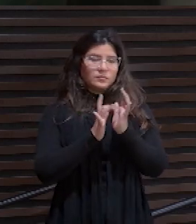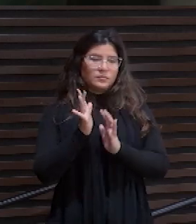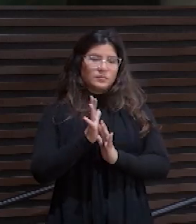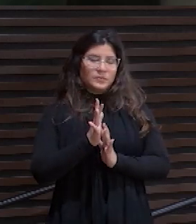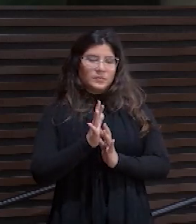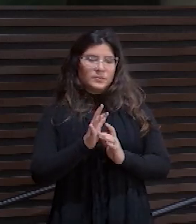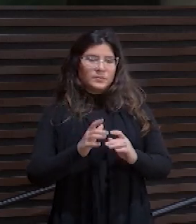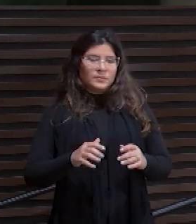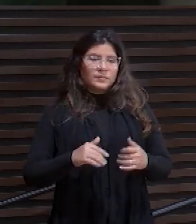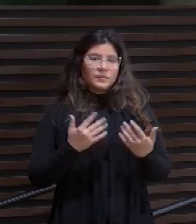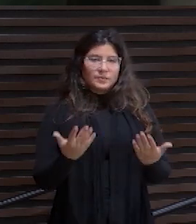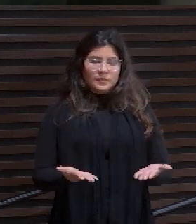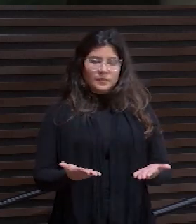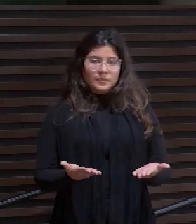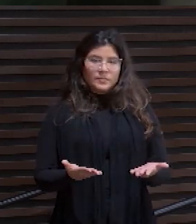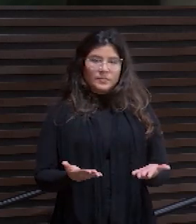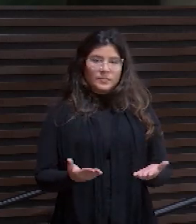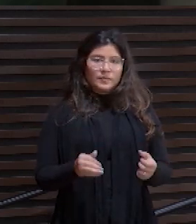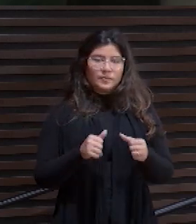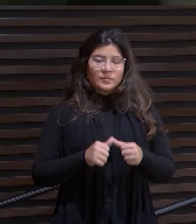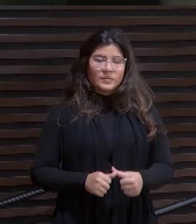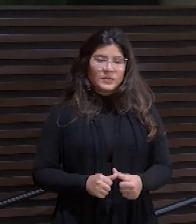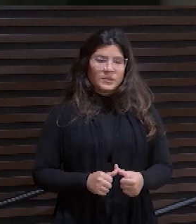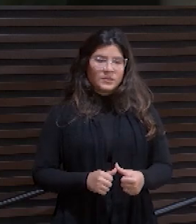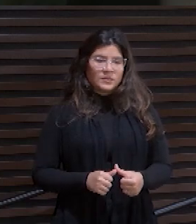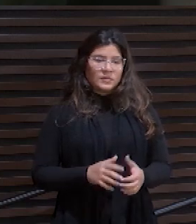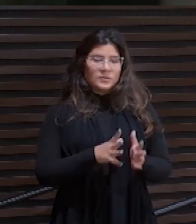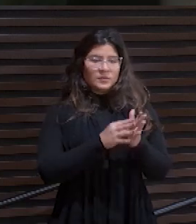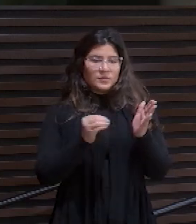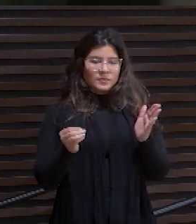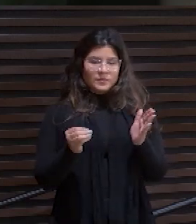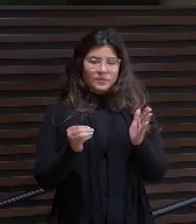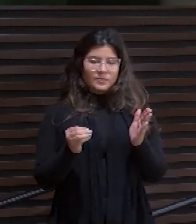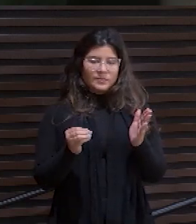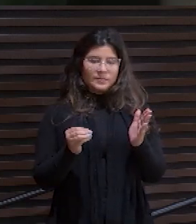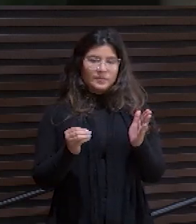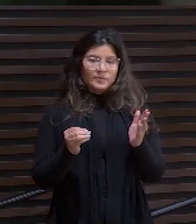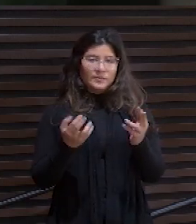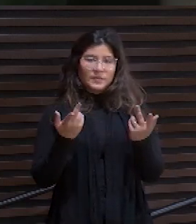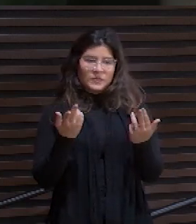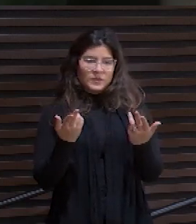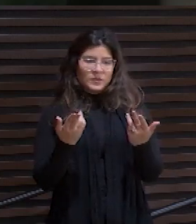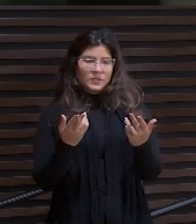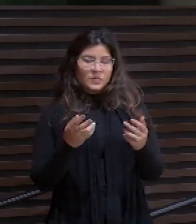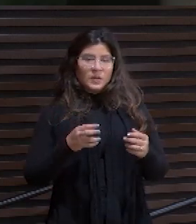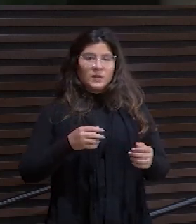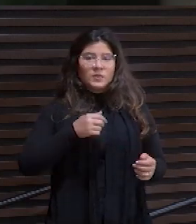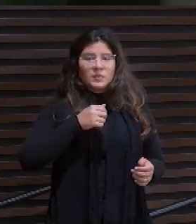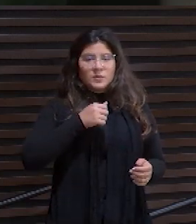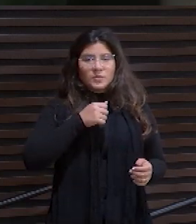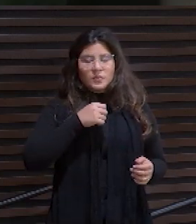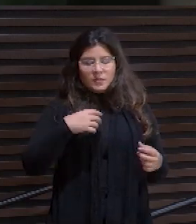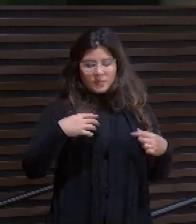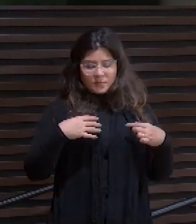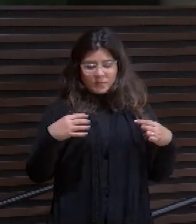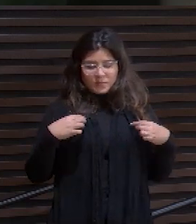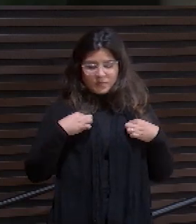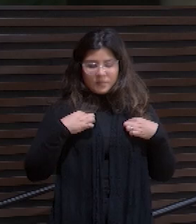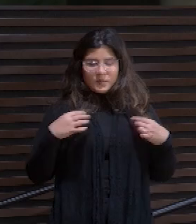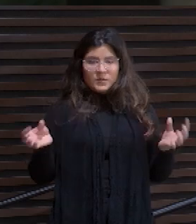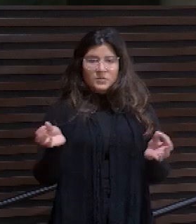primeiro modelo, ele é, assim como um recorte de uma veste nova numa veste antiga, ele é